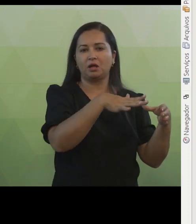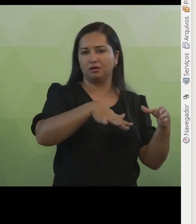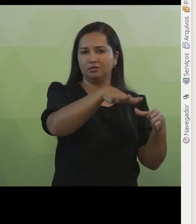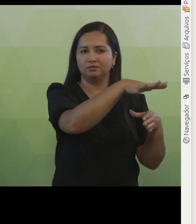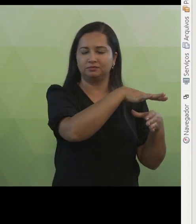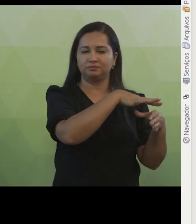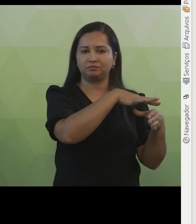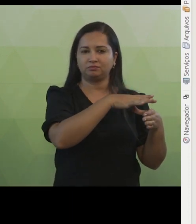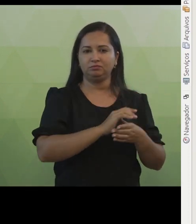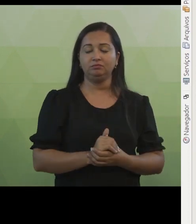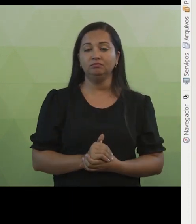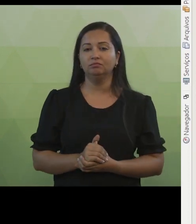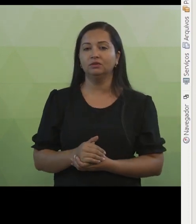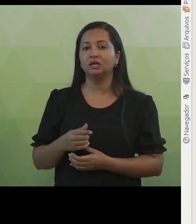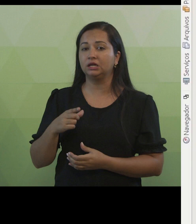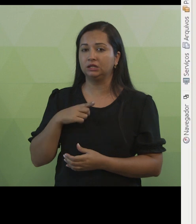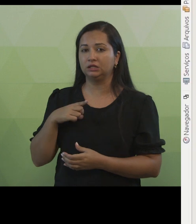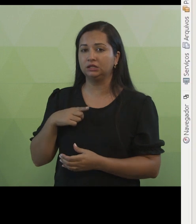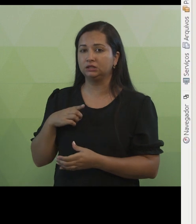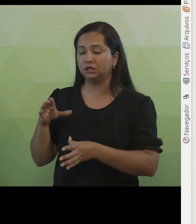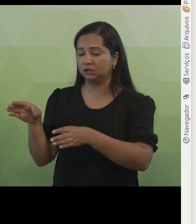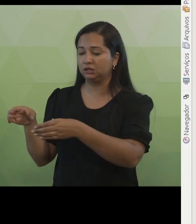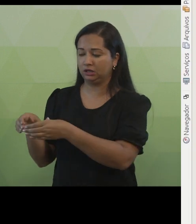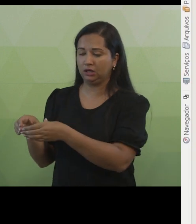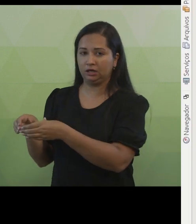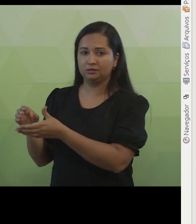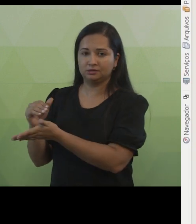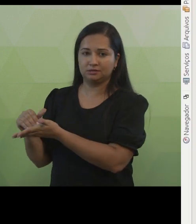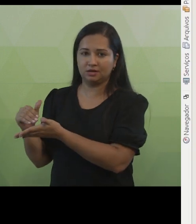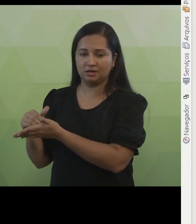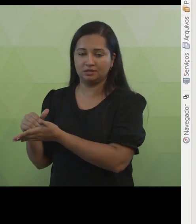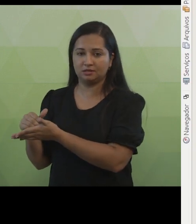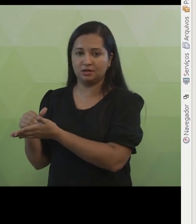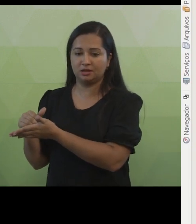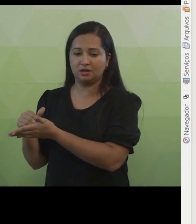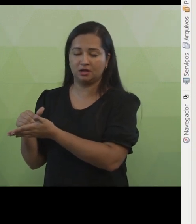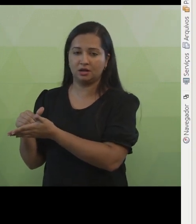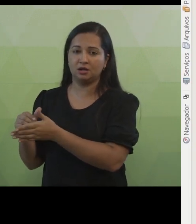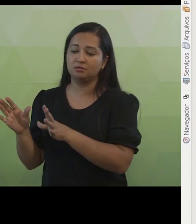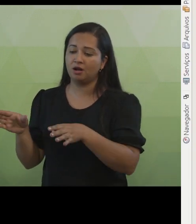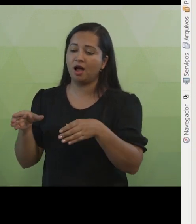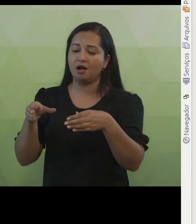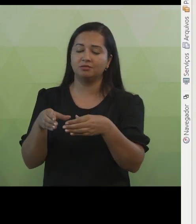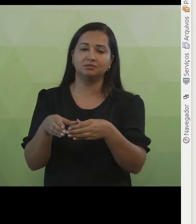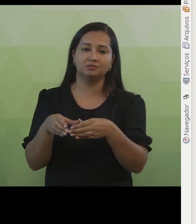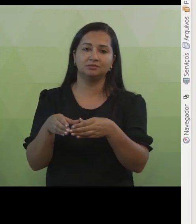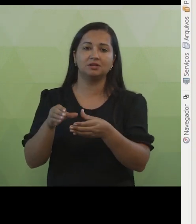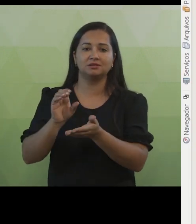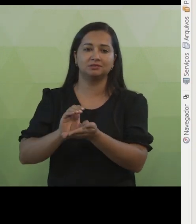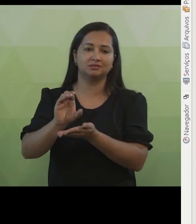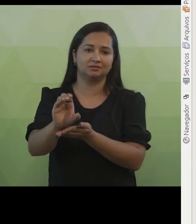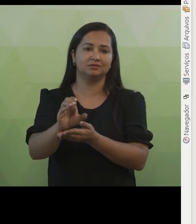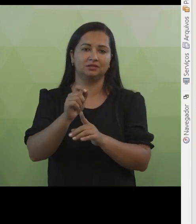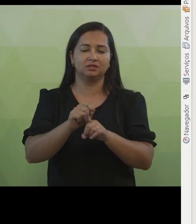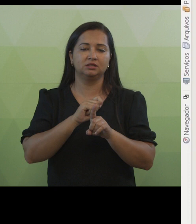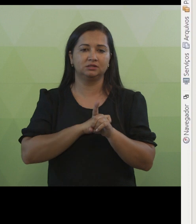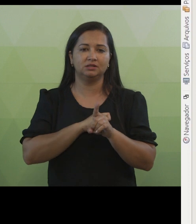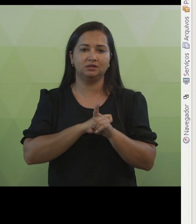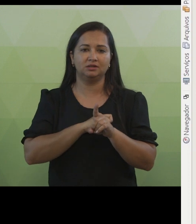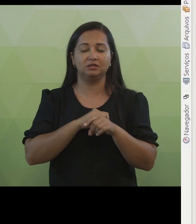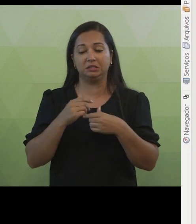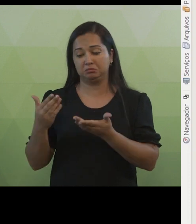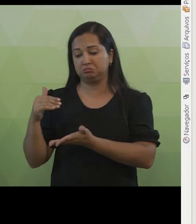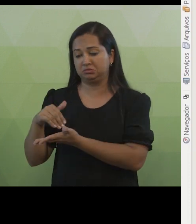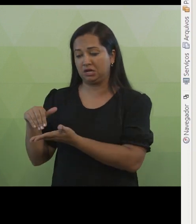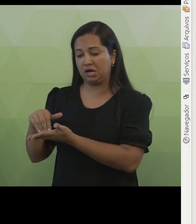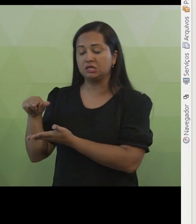não preciso modificar a minha classe controle de bonificações, pois o parâmetro dele é um funcionário e secretário sendo um